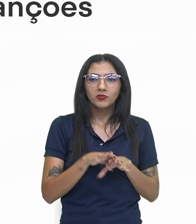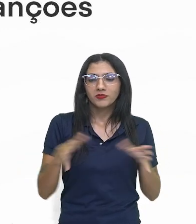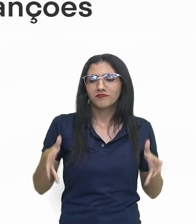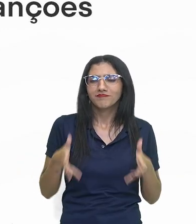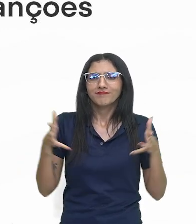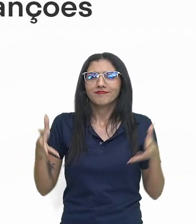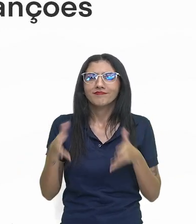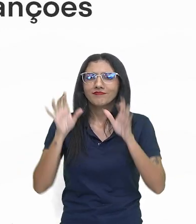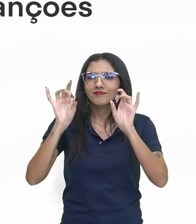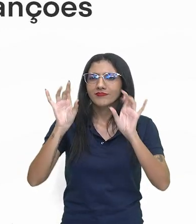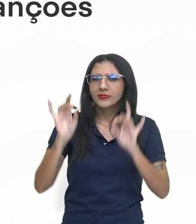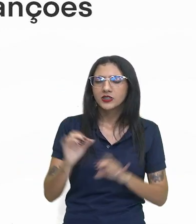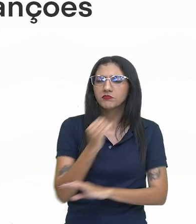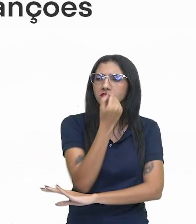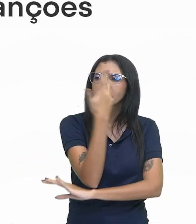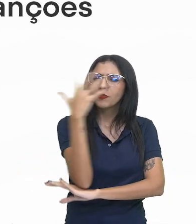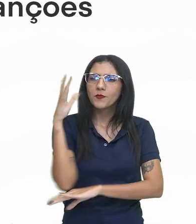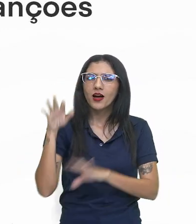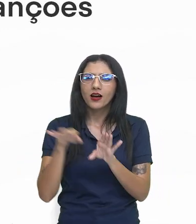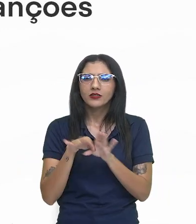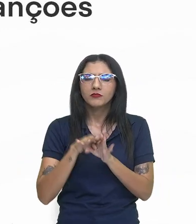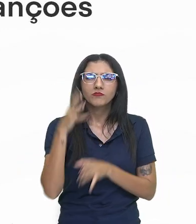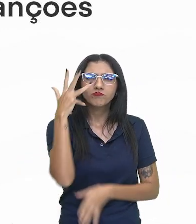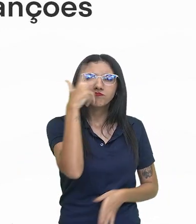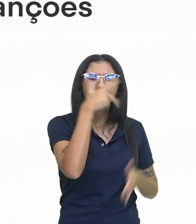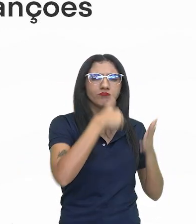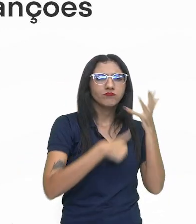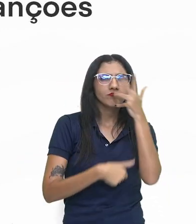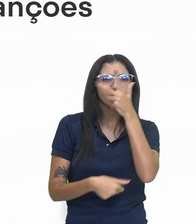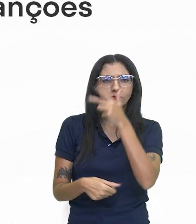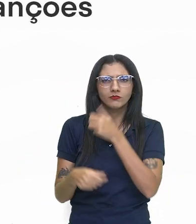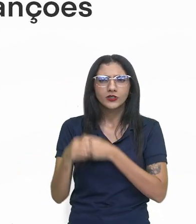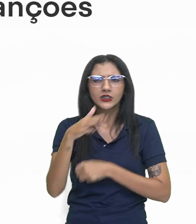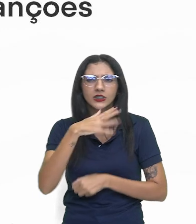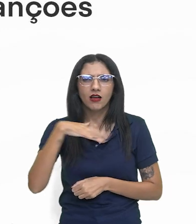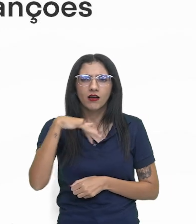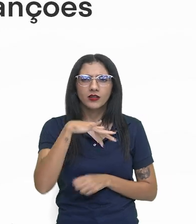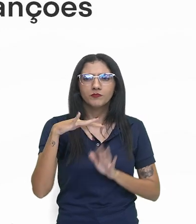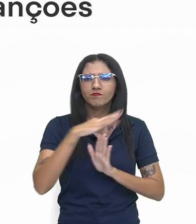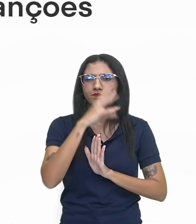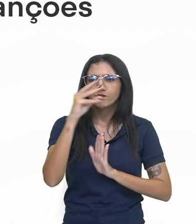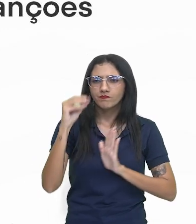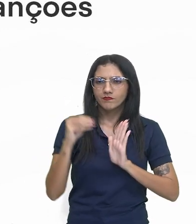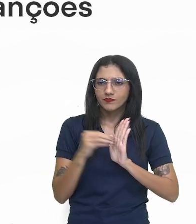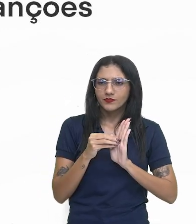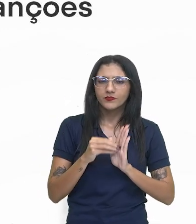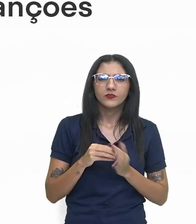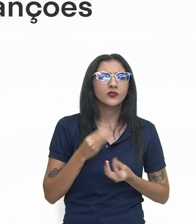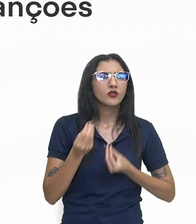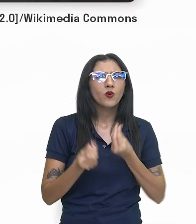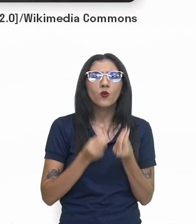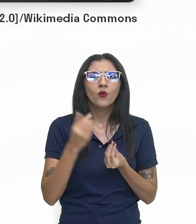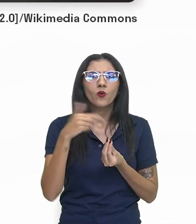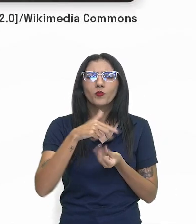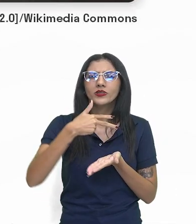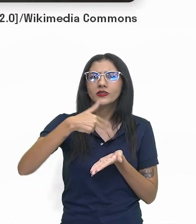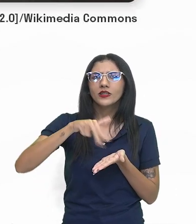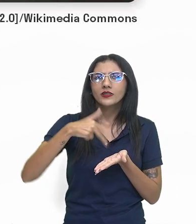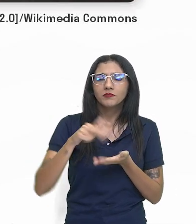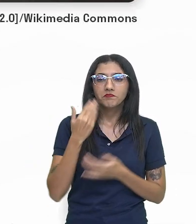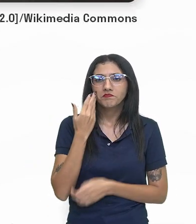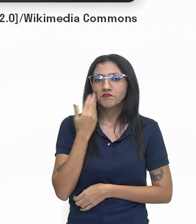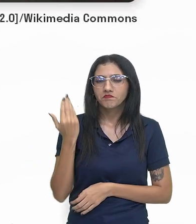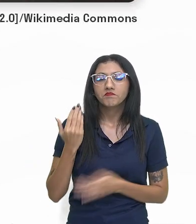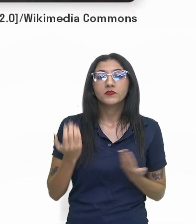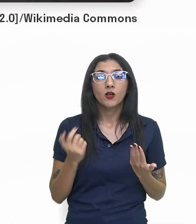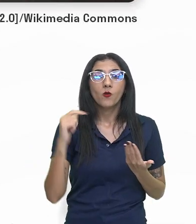da natureza e das belezas amazônicas. Como é que a dança acontece? A dança da ciranda ela